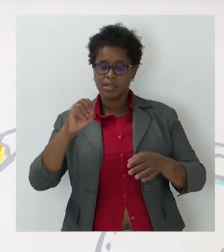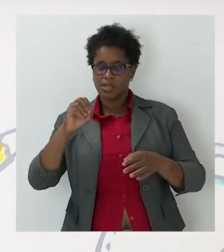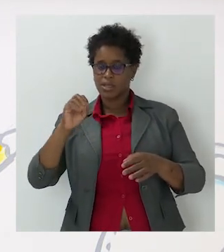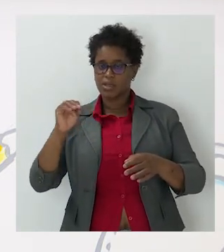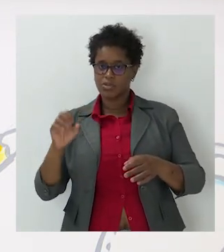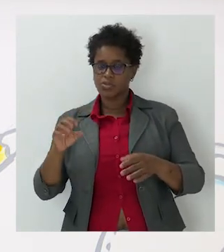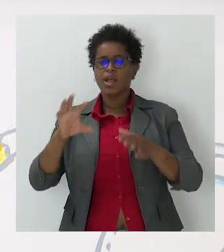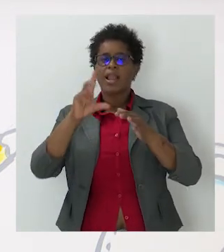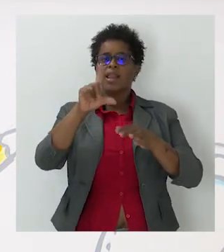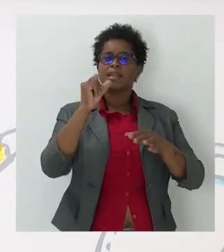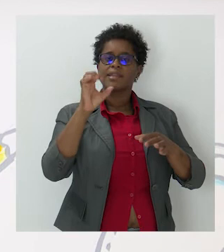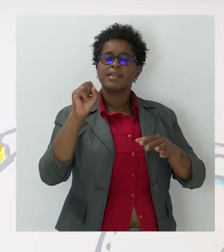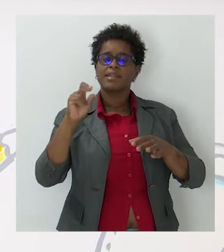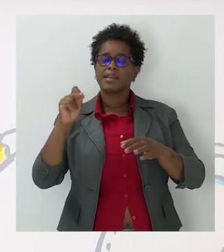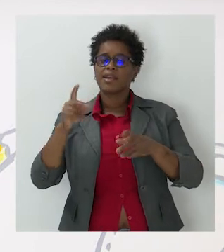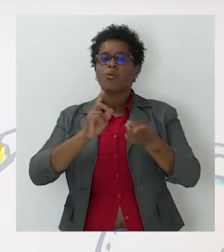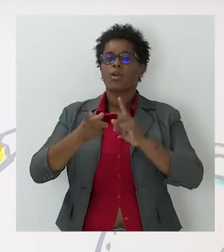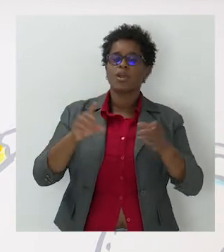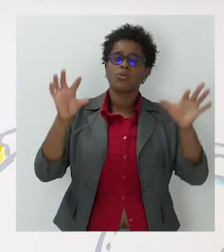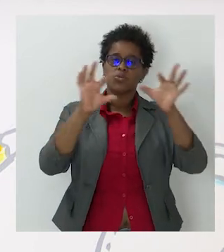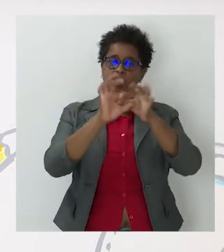significa o quê? União.